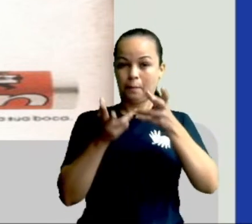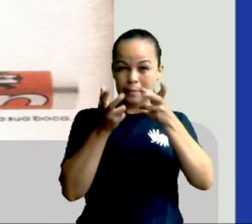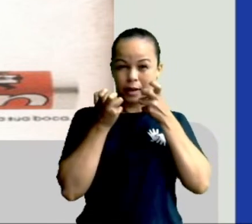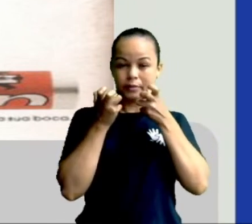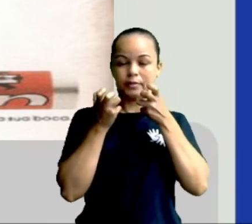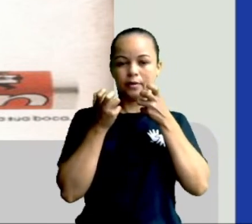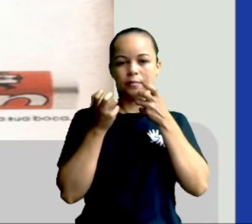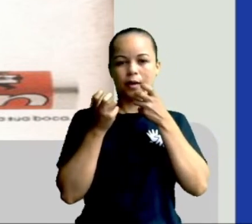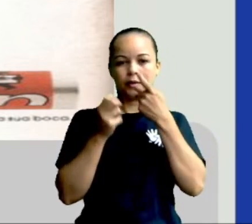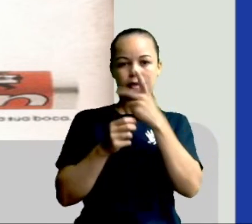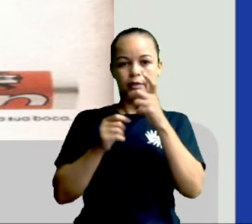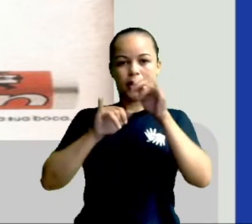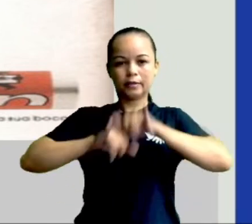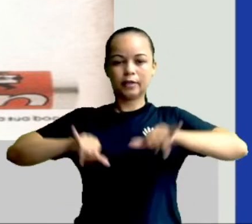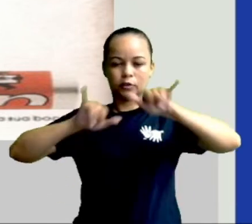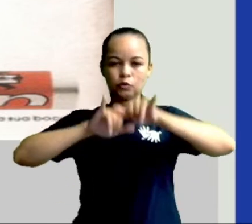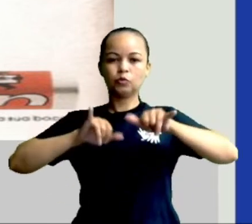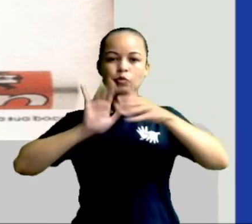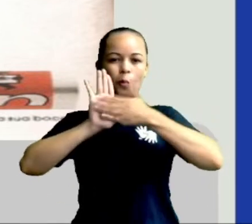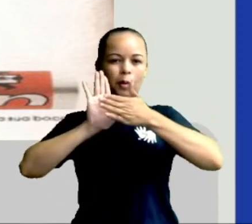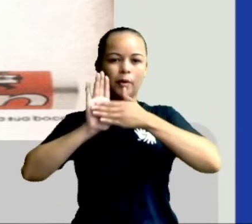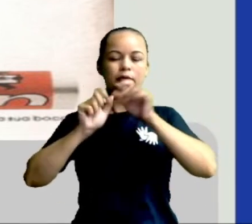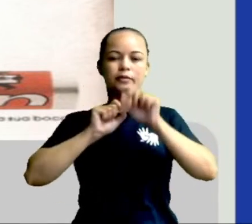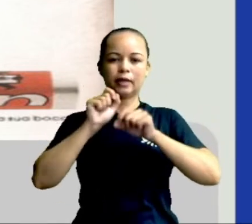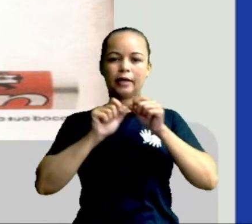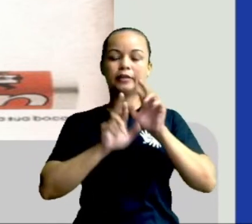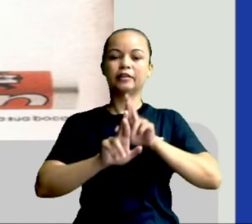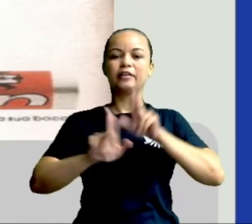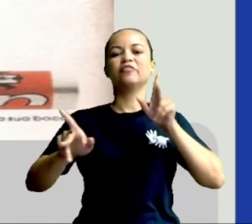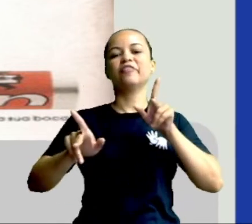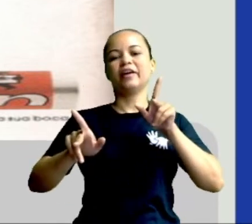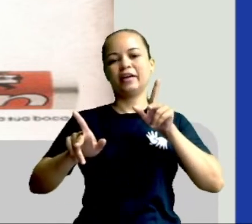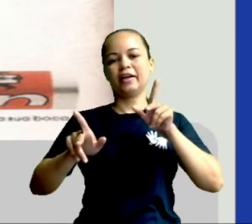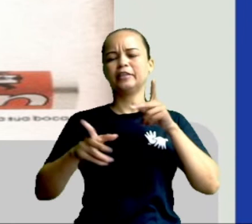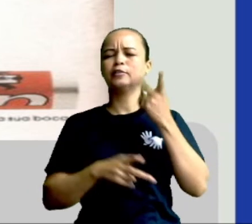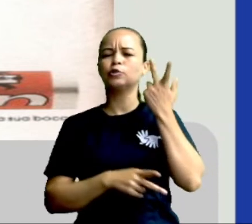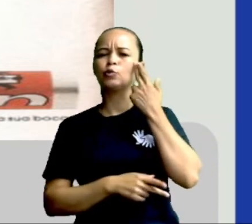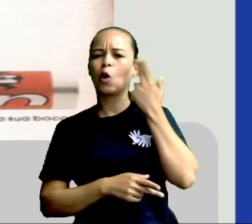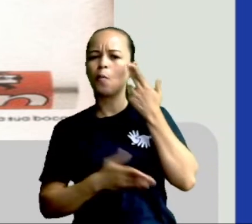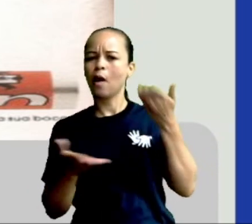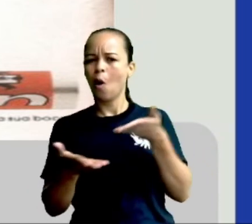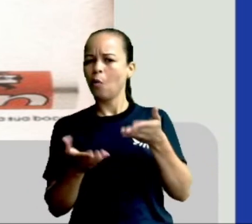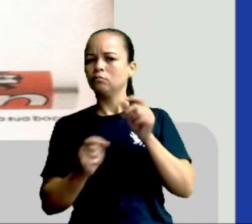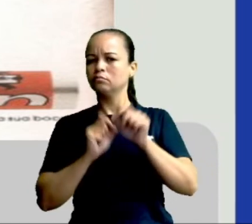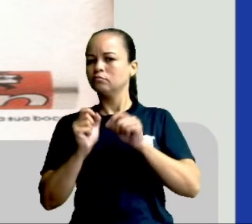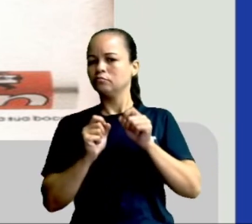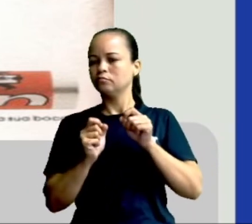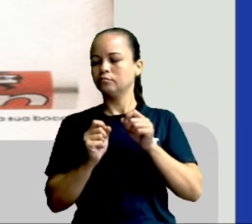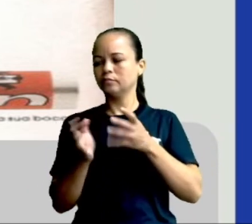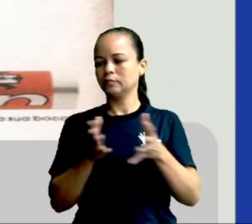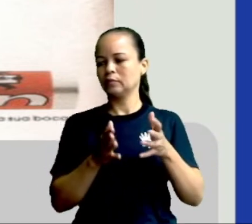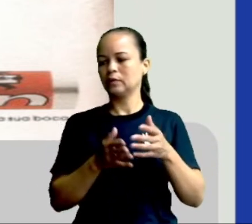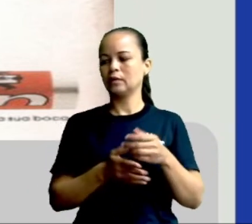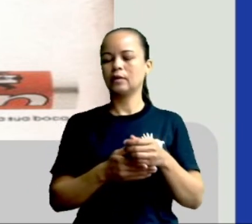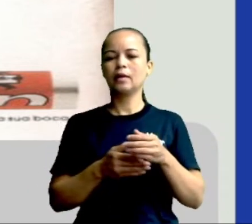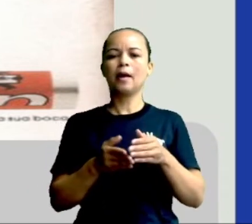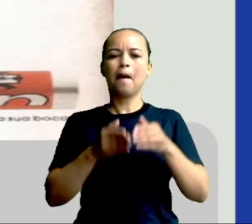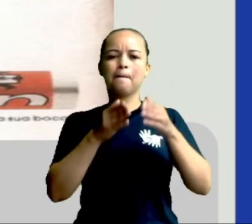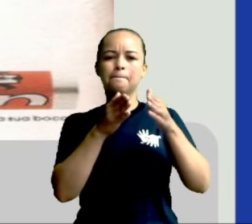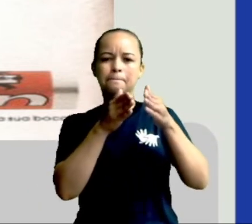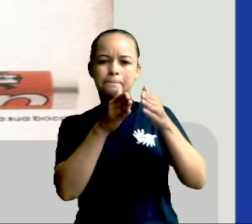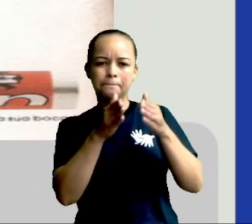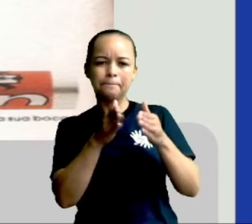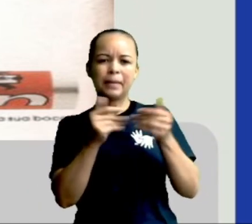publicitário ele é bem diferente dos anúncios publicitários mais comuns. Percebam que ele traz, peça batom,